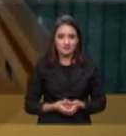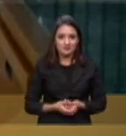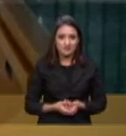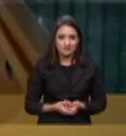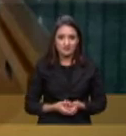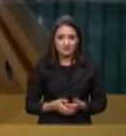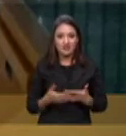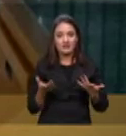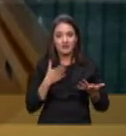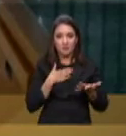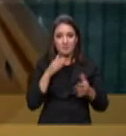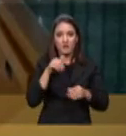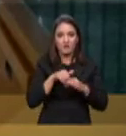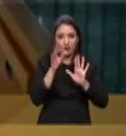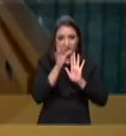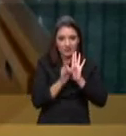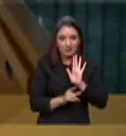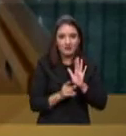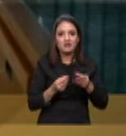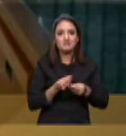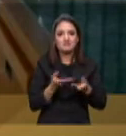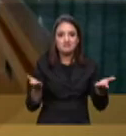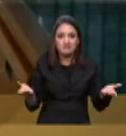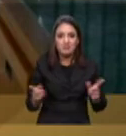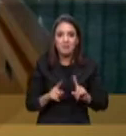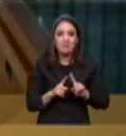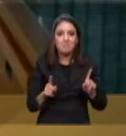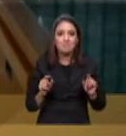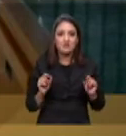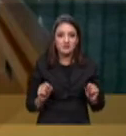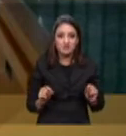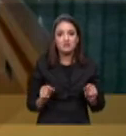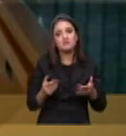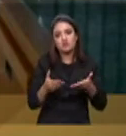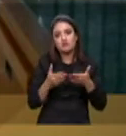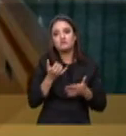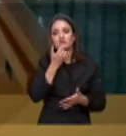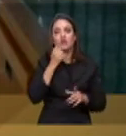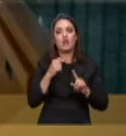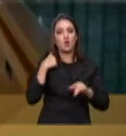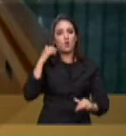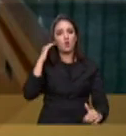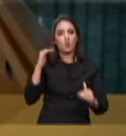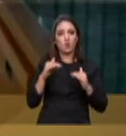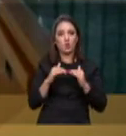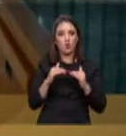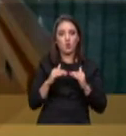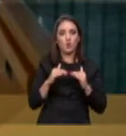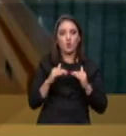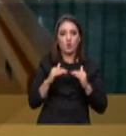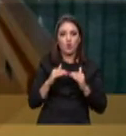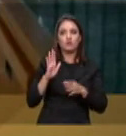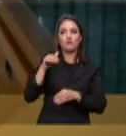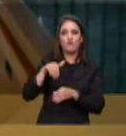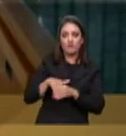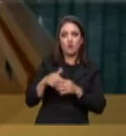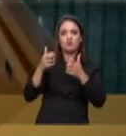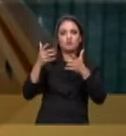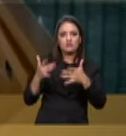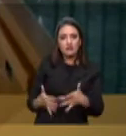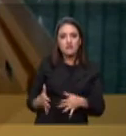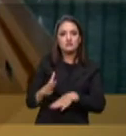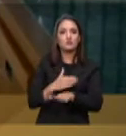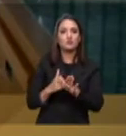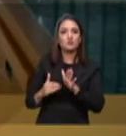juntada de voto escrito, mas pedindo toda a vênia à divergência, eu estou acompanhando o pensamento e os fundamentos que conduziram